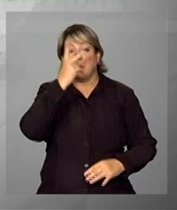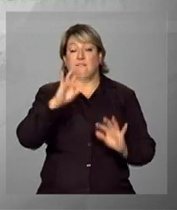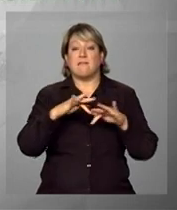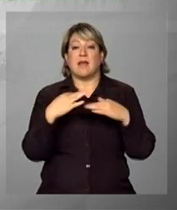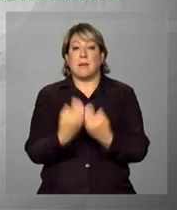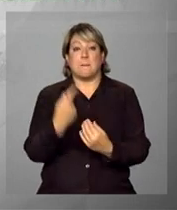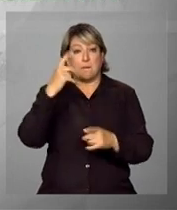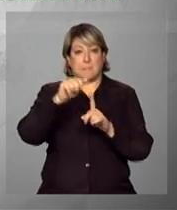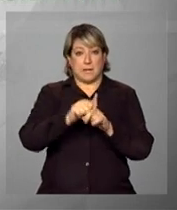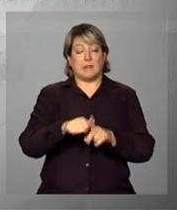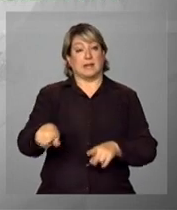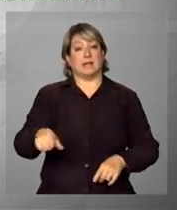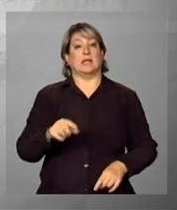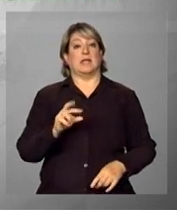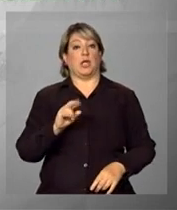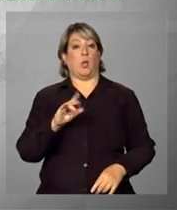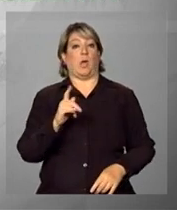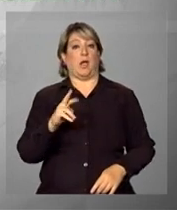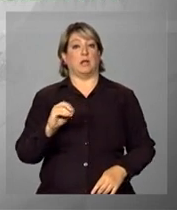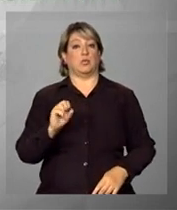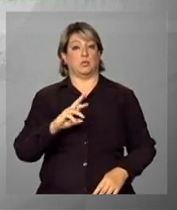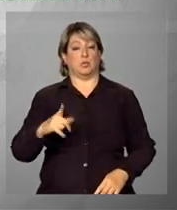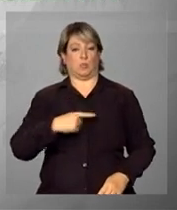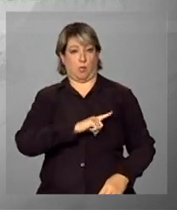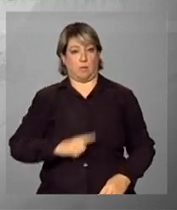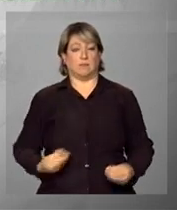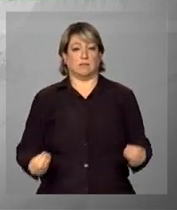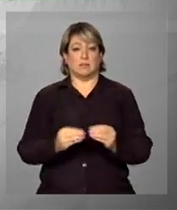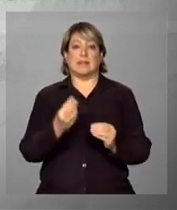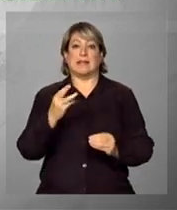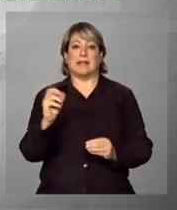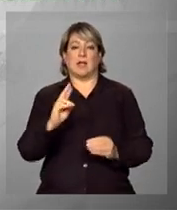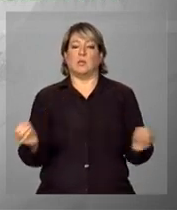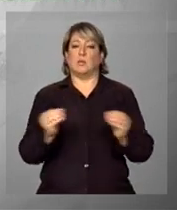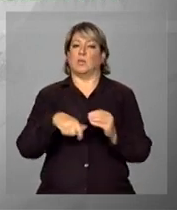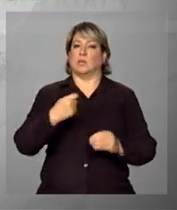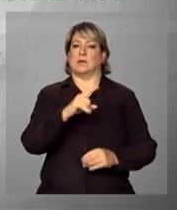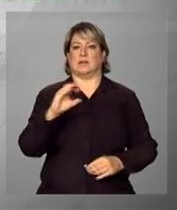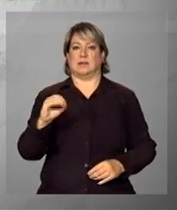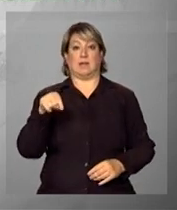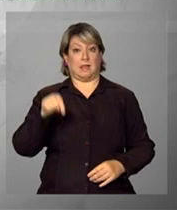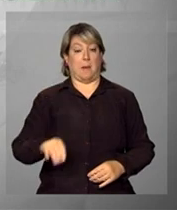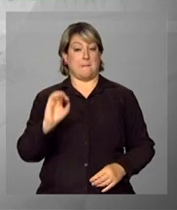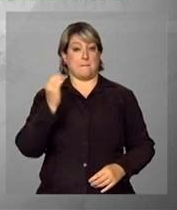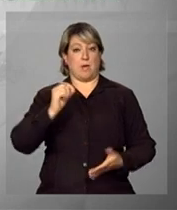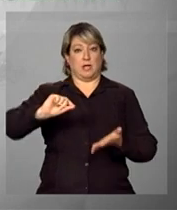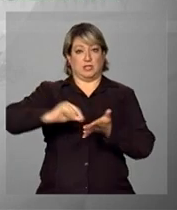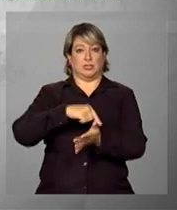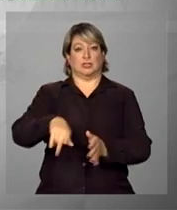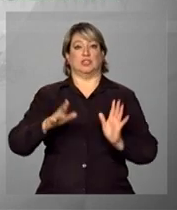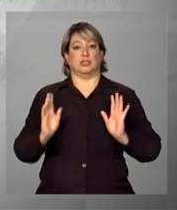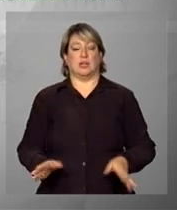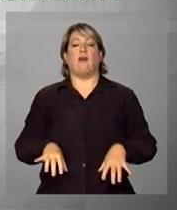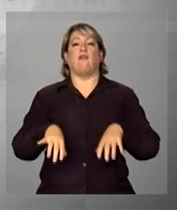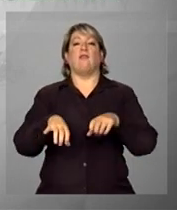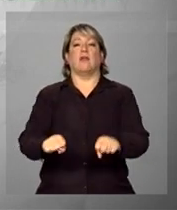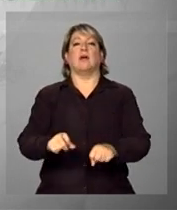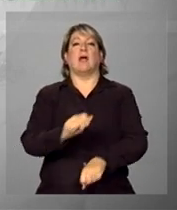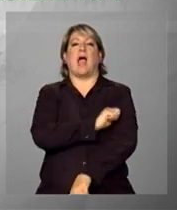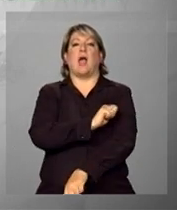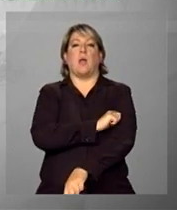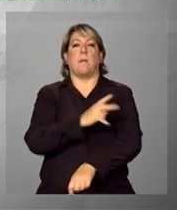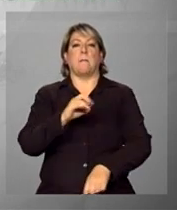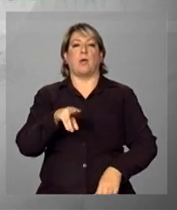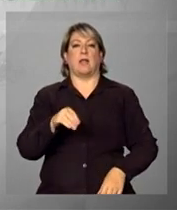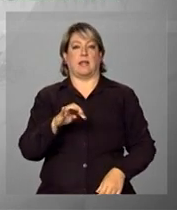do Rio Grande do Sul vai dar outros R$ 30. A nova medida foi assinada em Porto Alegre durante formatura de alunos do Pronatec,